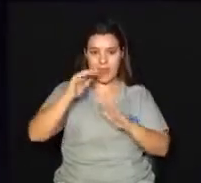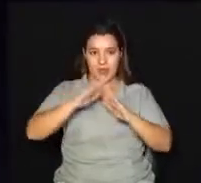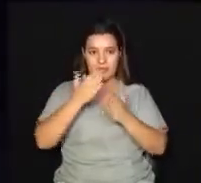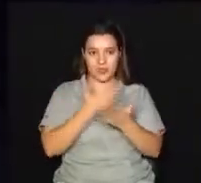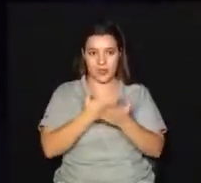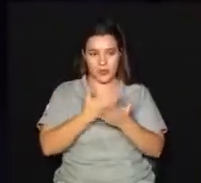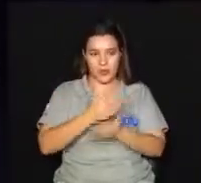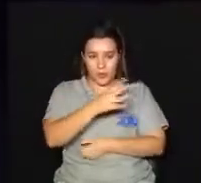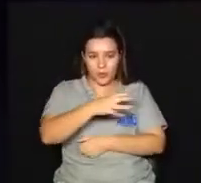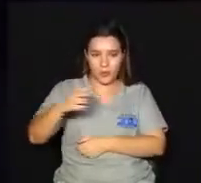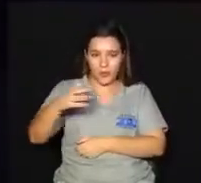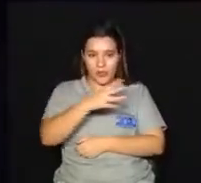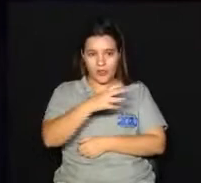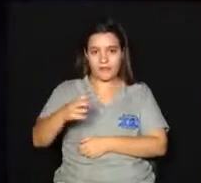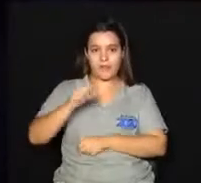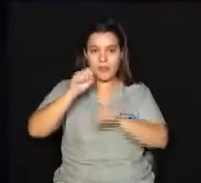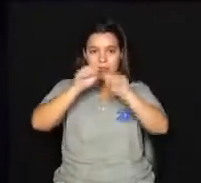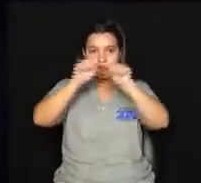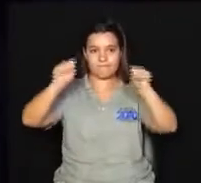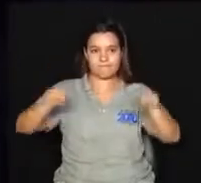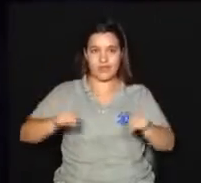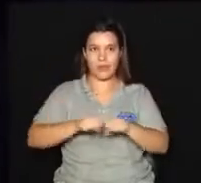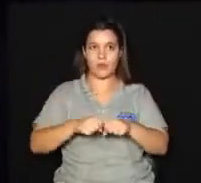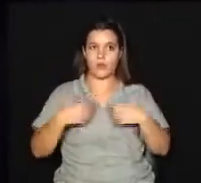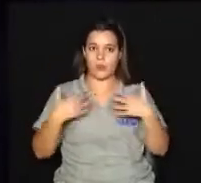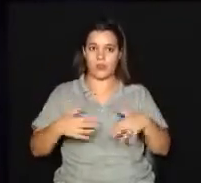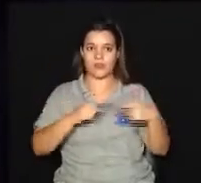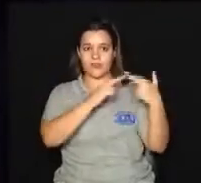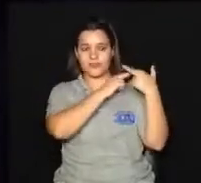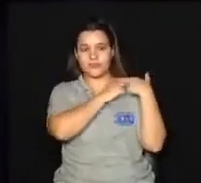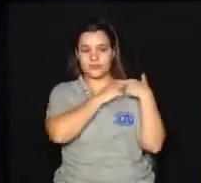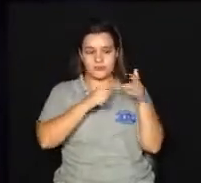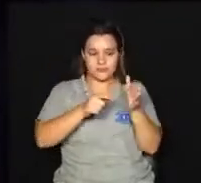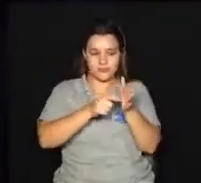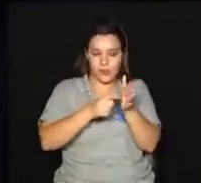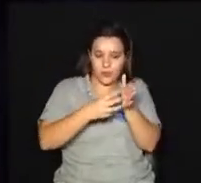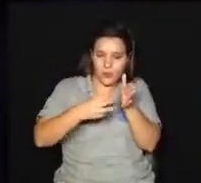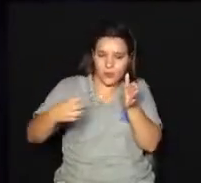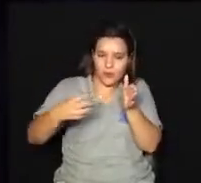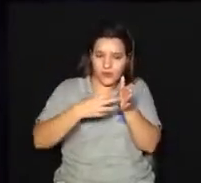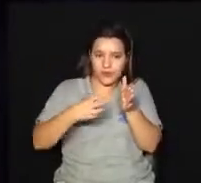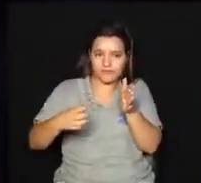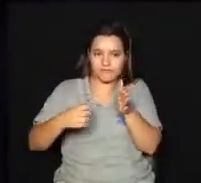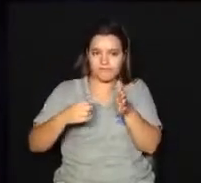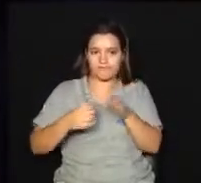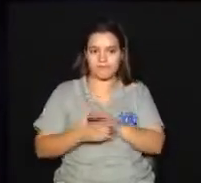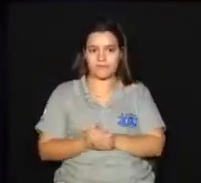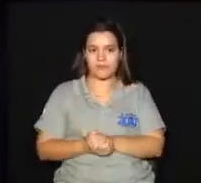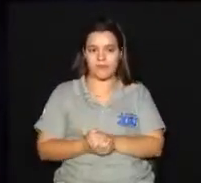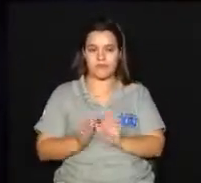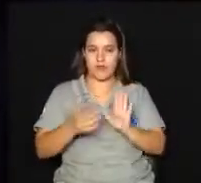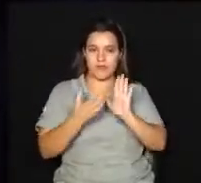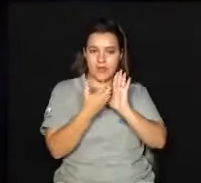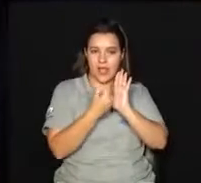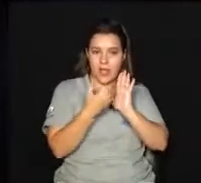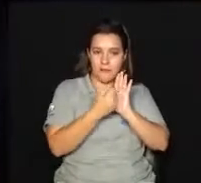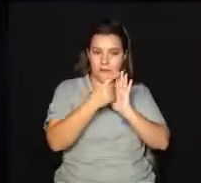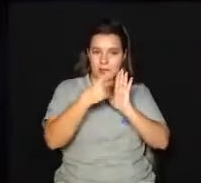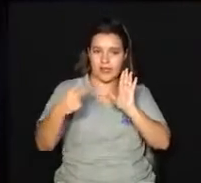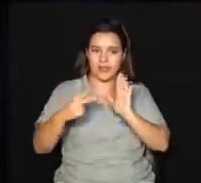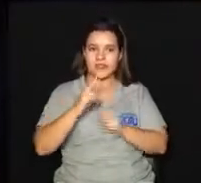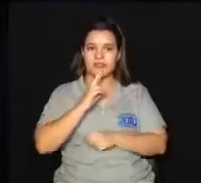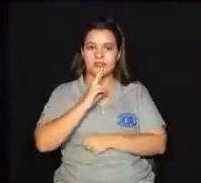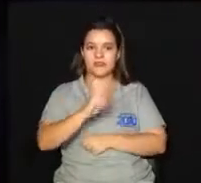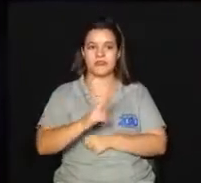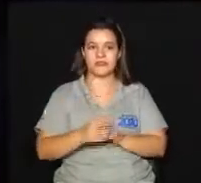33ª. E eu queria que o senhor falasse um pouco dessa responsabilidade. Transmite os dados, no entanto, no aplicativo Resultados, a